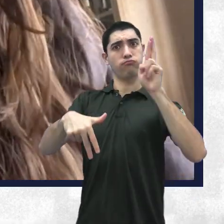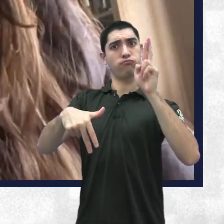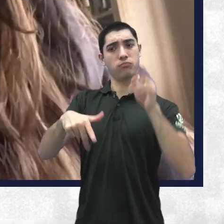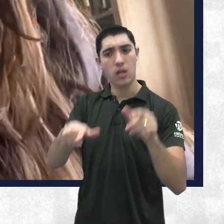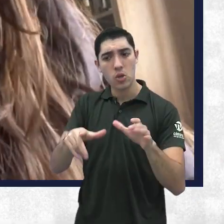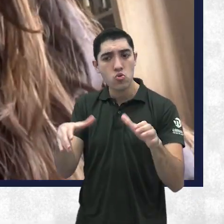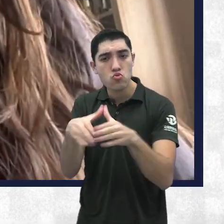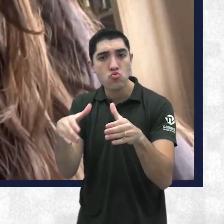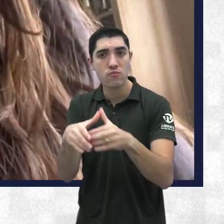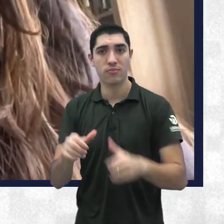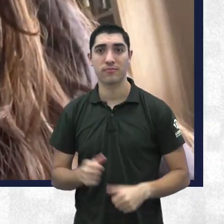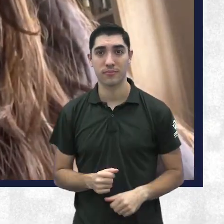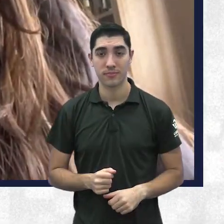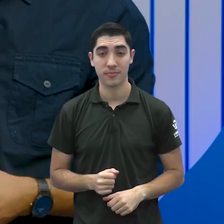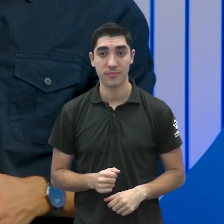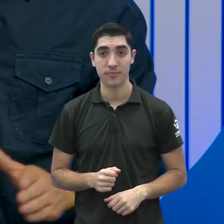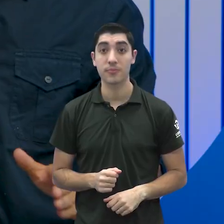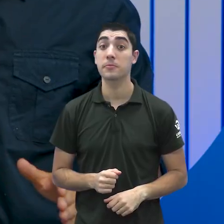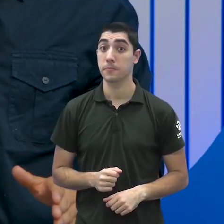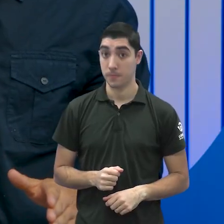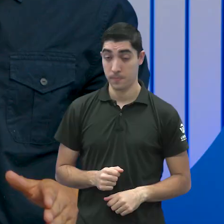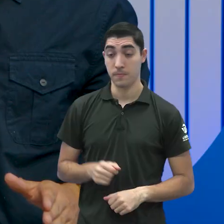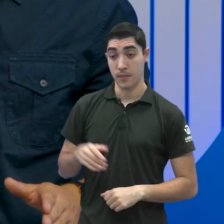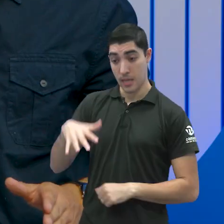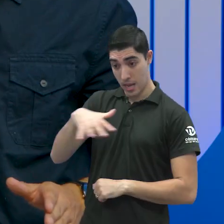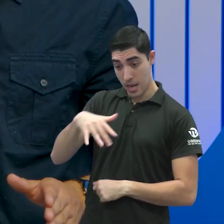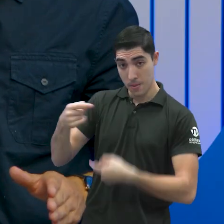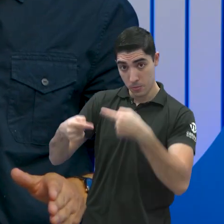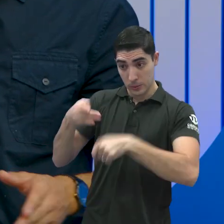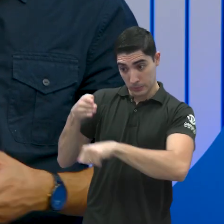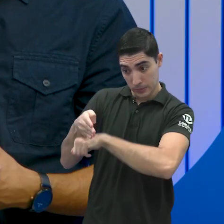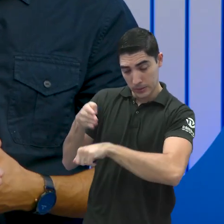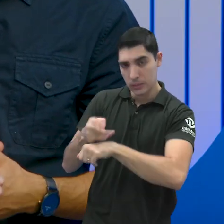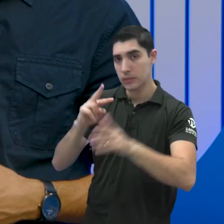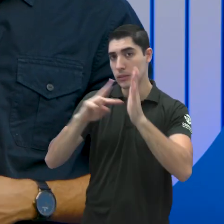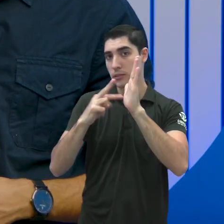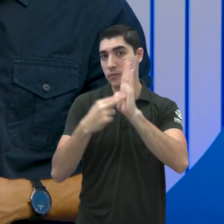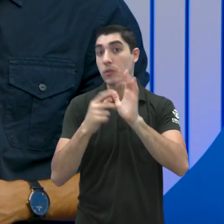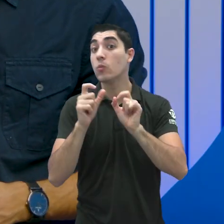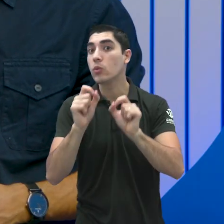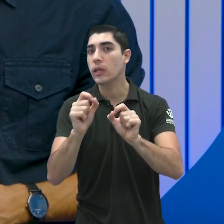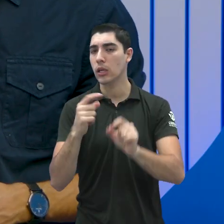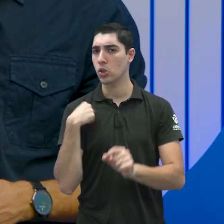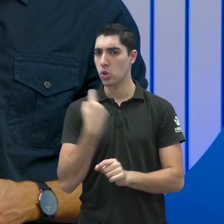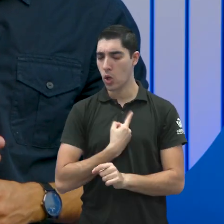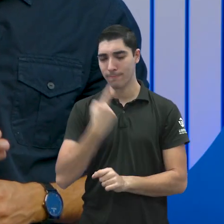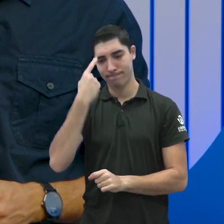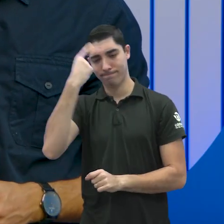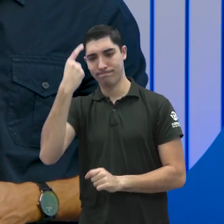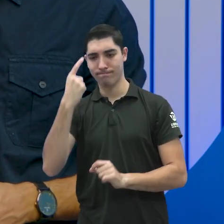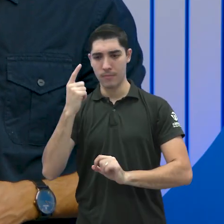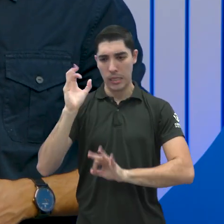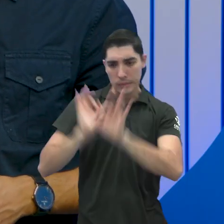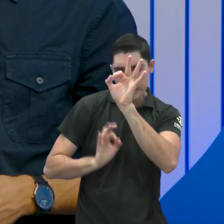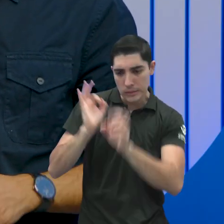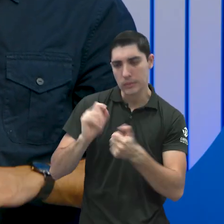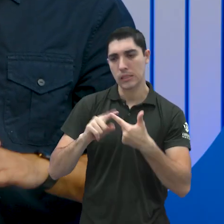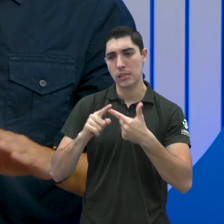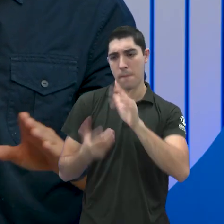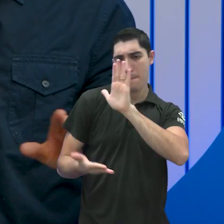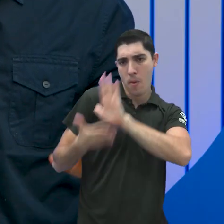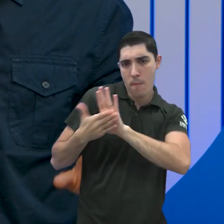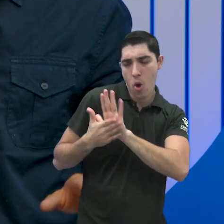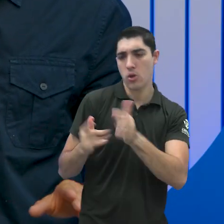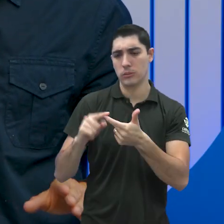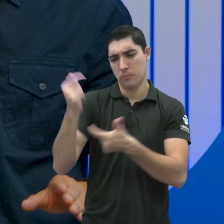desses movimentos. E participar da política também significa construir, propor e elaborar. Em